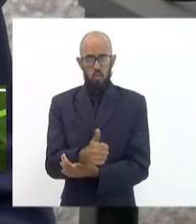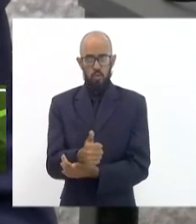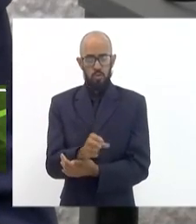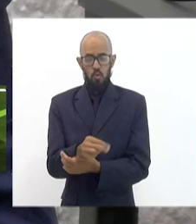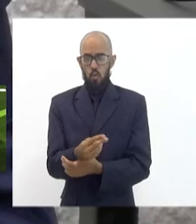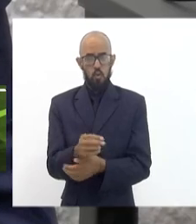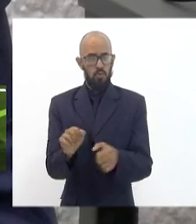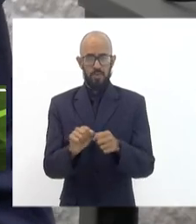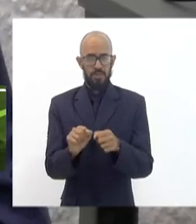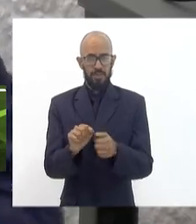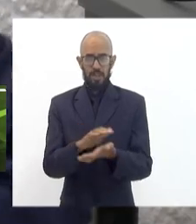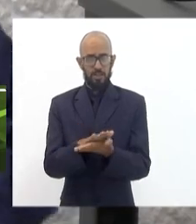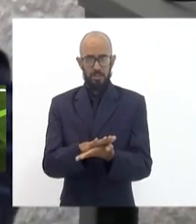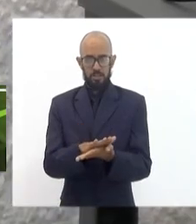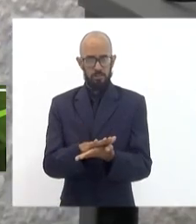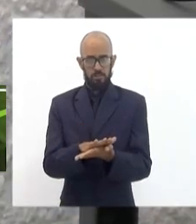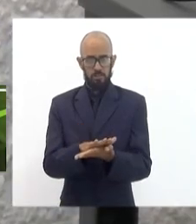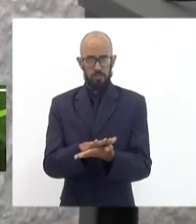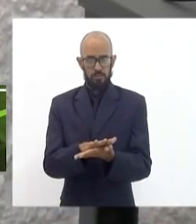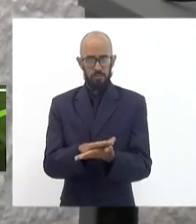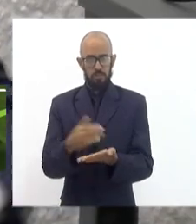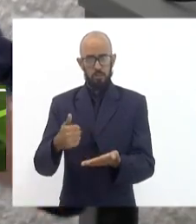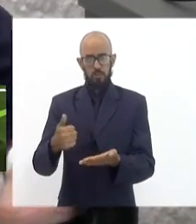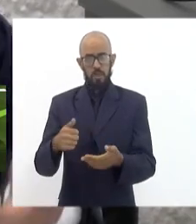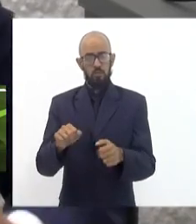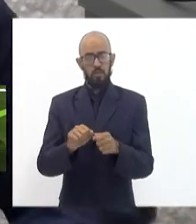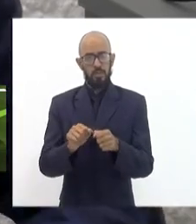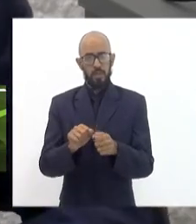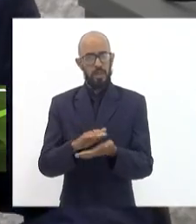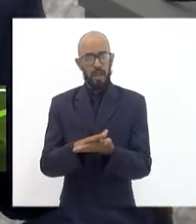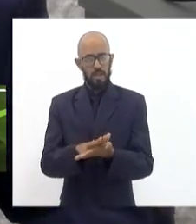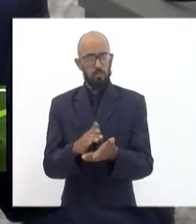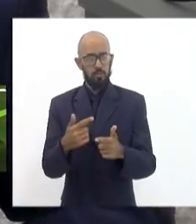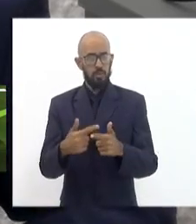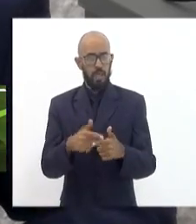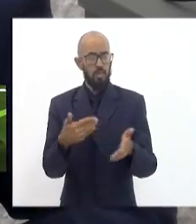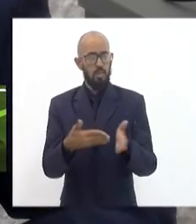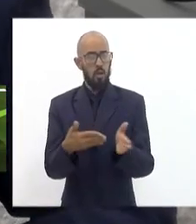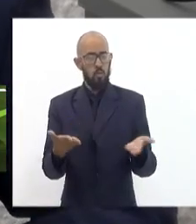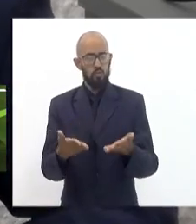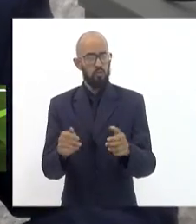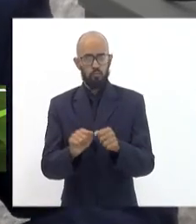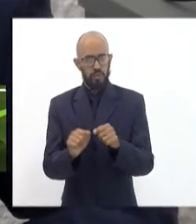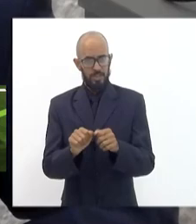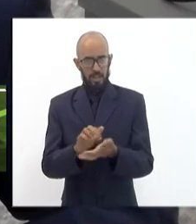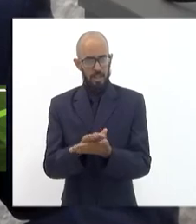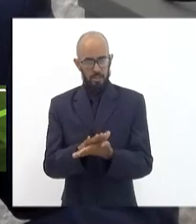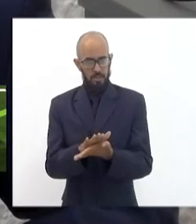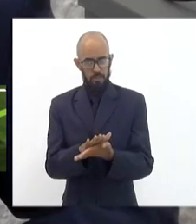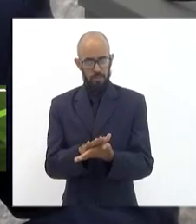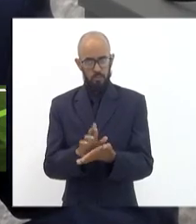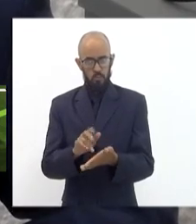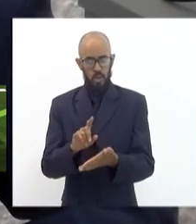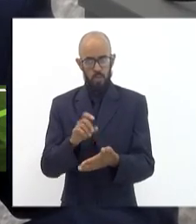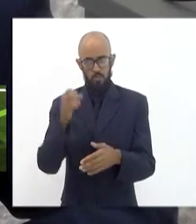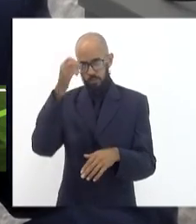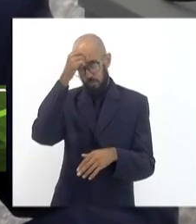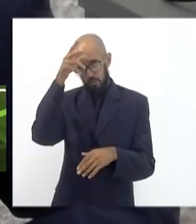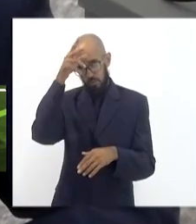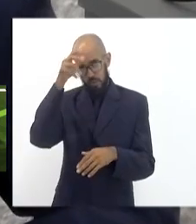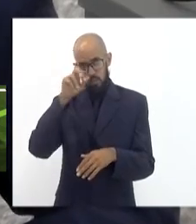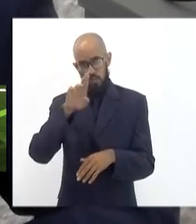vai ser feito o primeiro porque não vai ser feito porque ele não fizer até hoje então sabe lá porque e não é o prefeito anterior